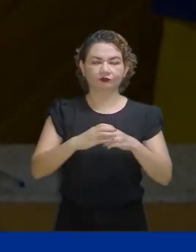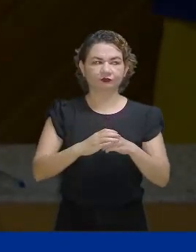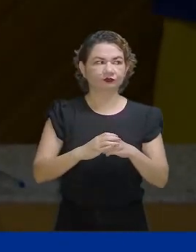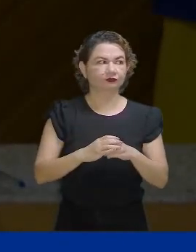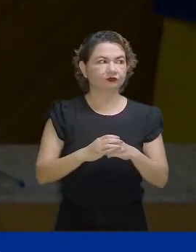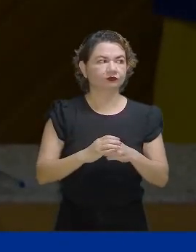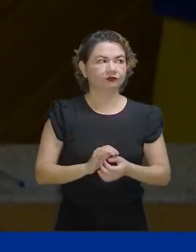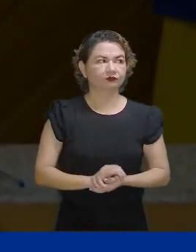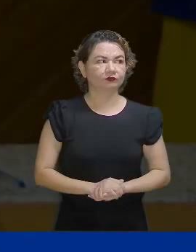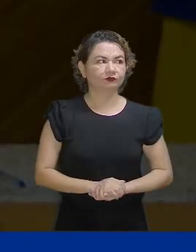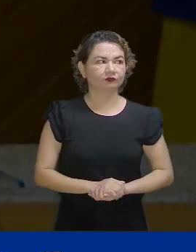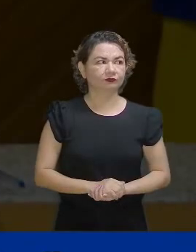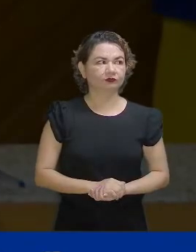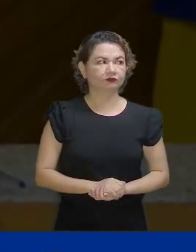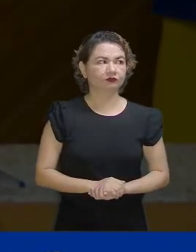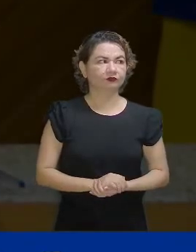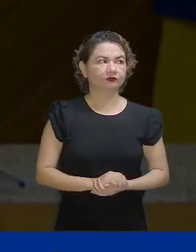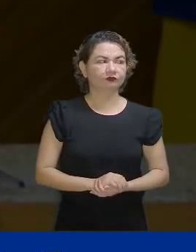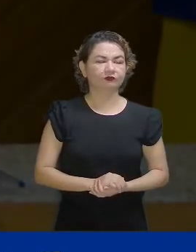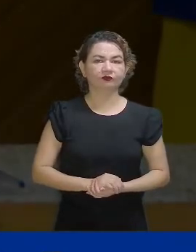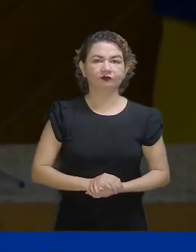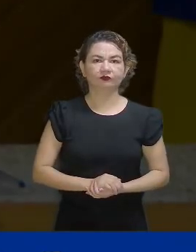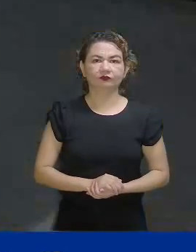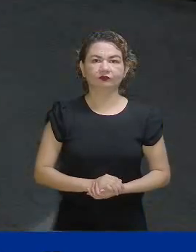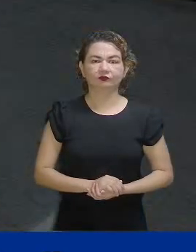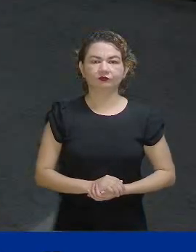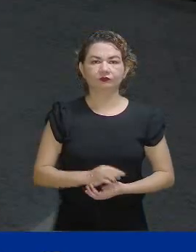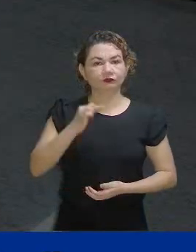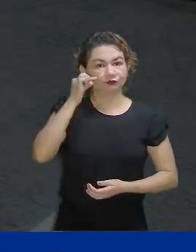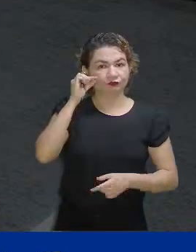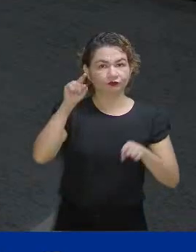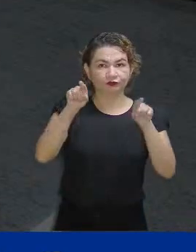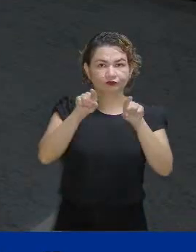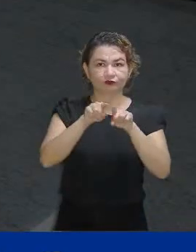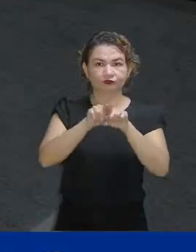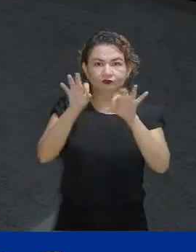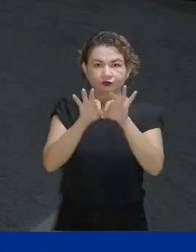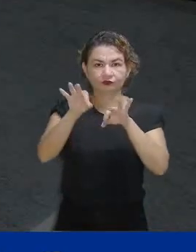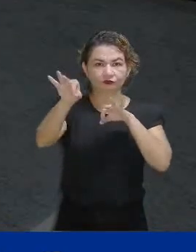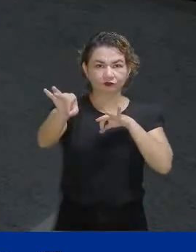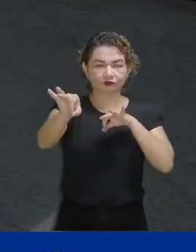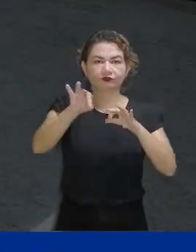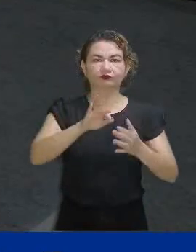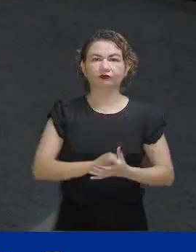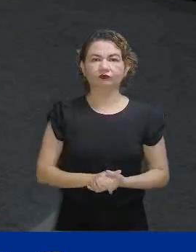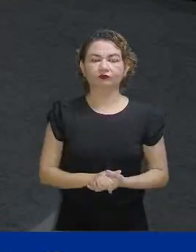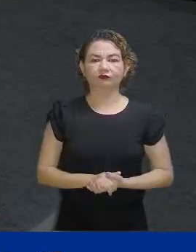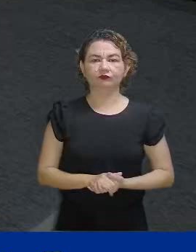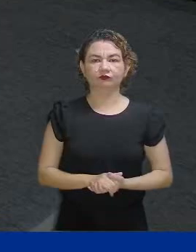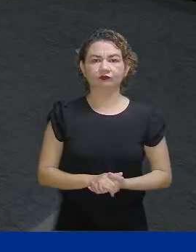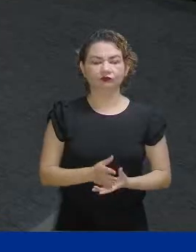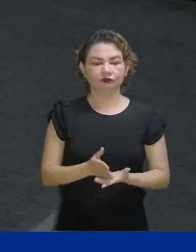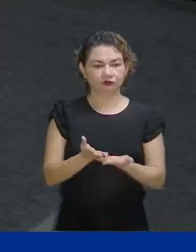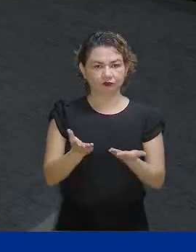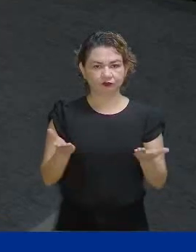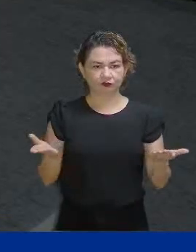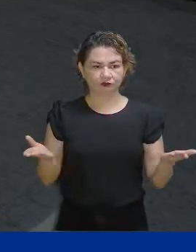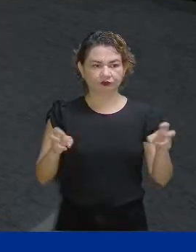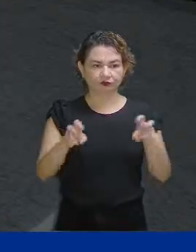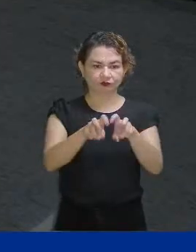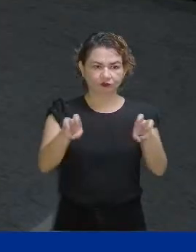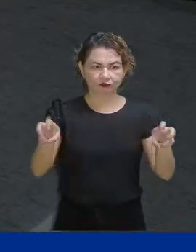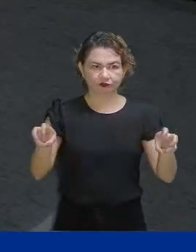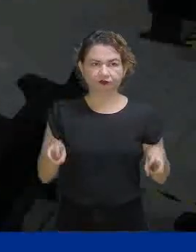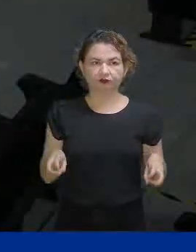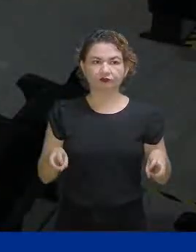inferior janela de livros com intérprete. Ser realizada na modalidade híbrida e submeta à Imagem apreciação